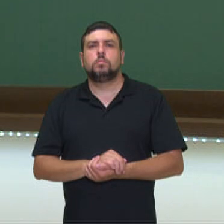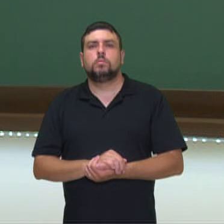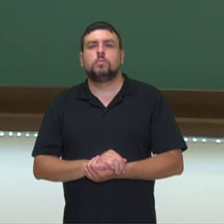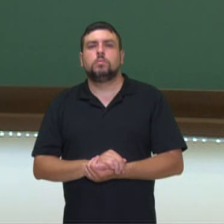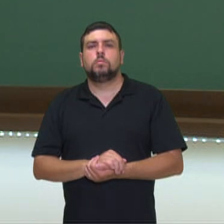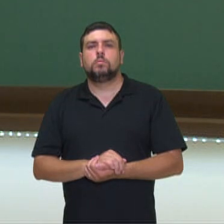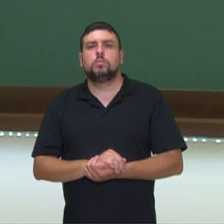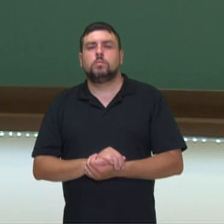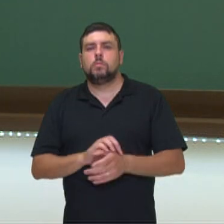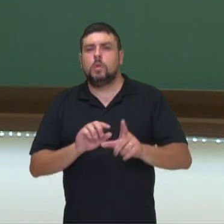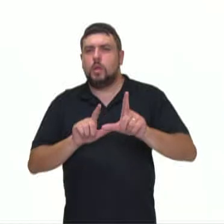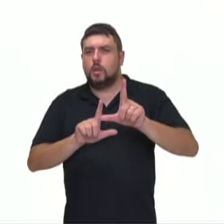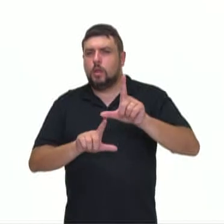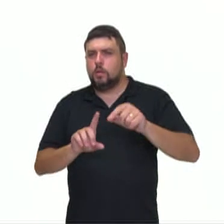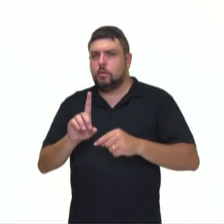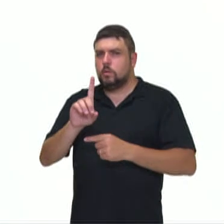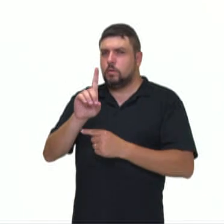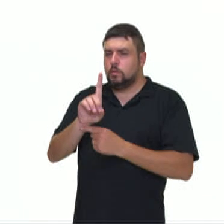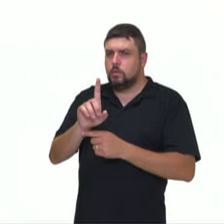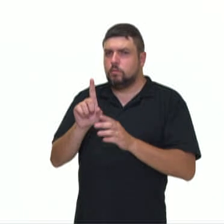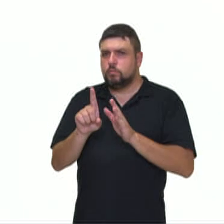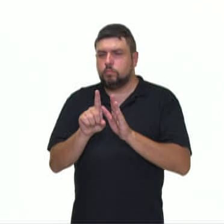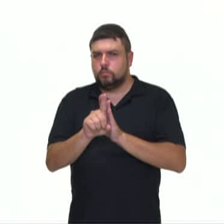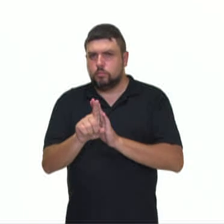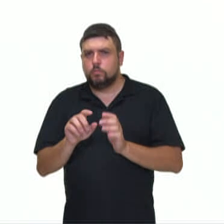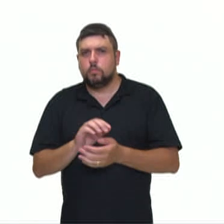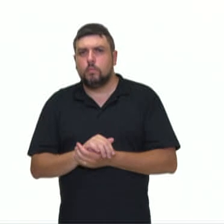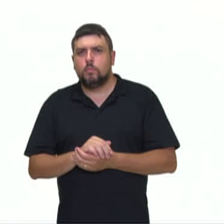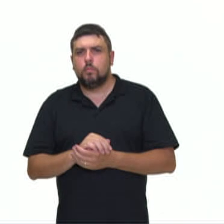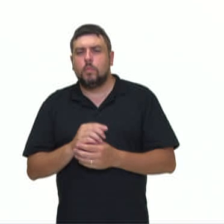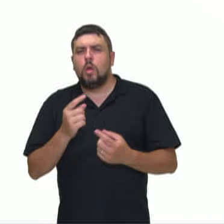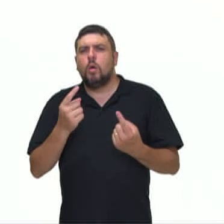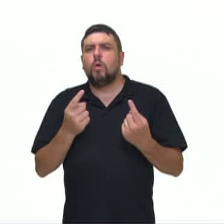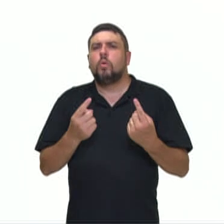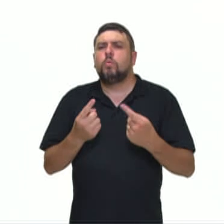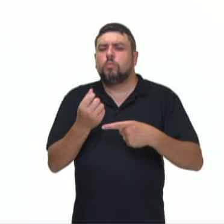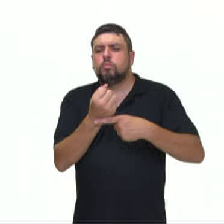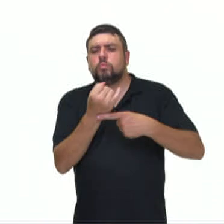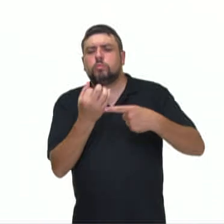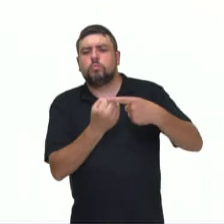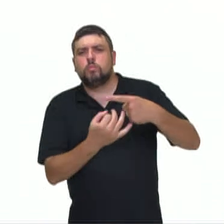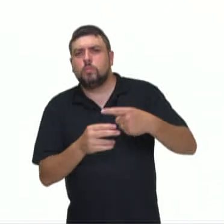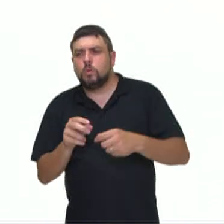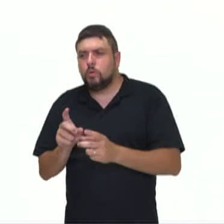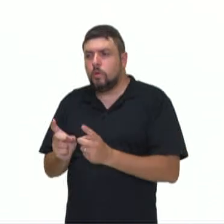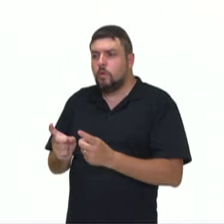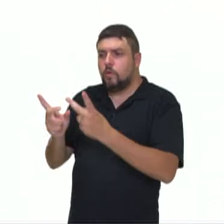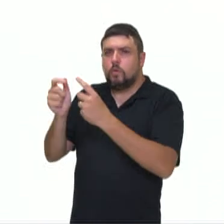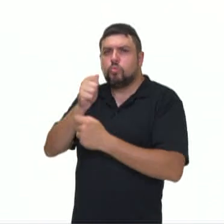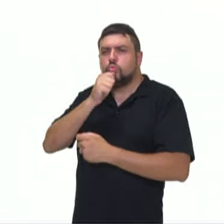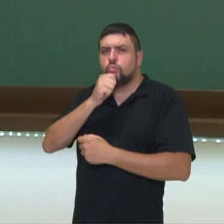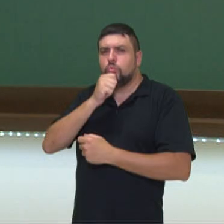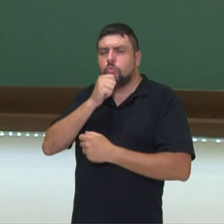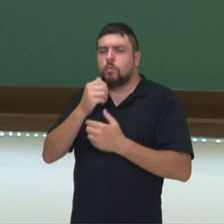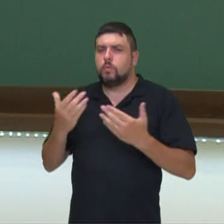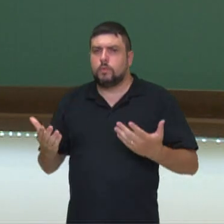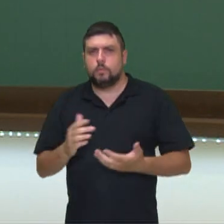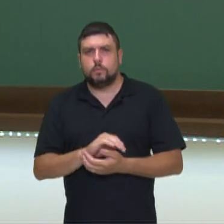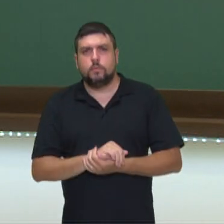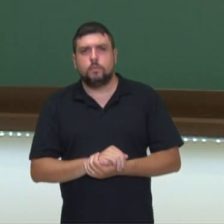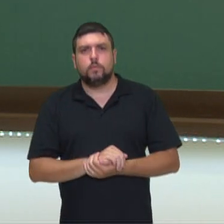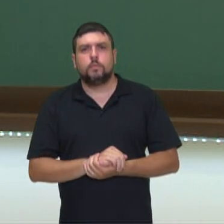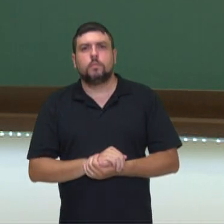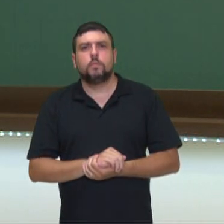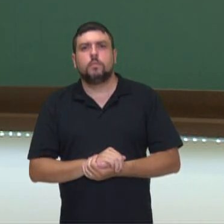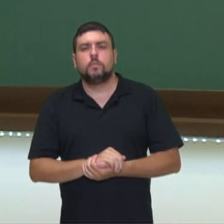Agora, na letra B, perguntava o seguinte, qual a fração que corresponde aos apartamentos que não foram vendidos ou não foram reservados? Bom, eu